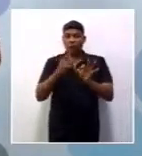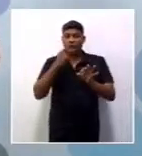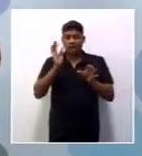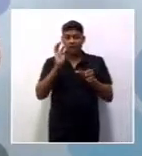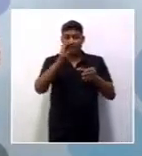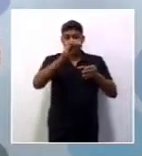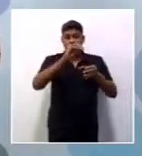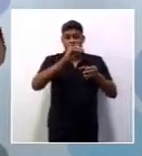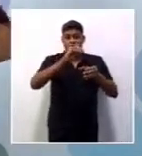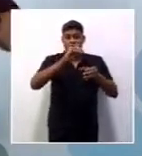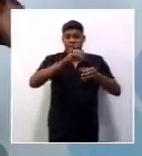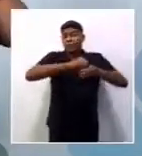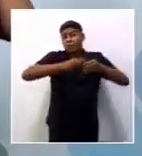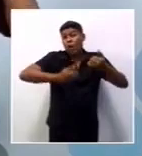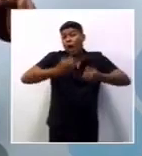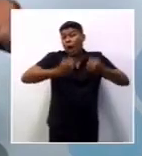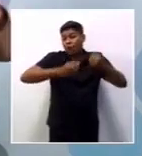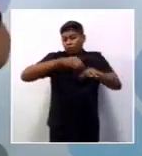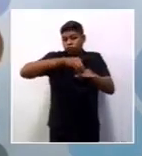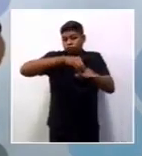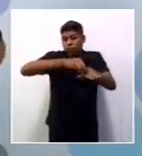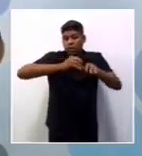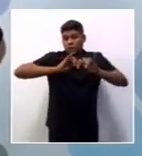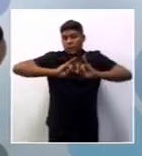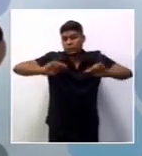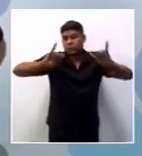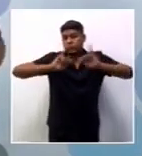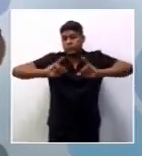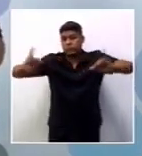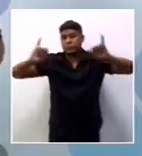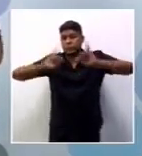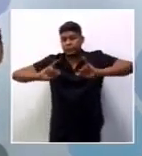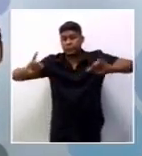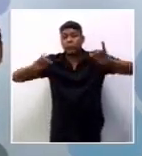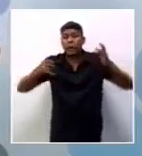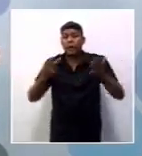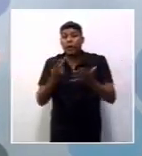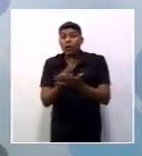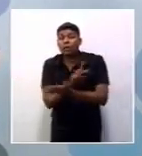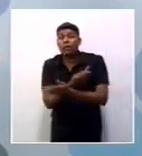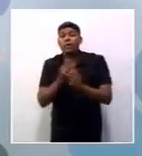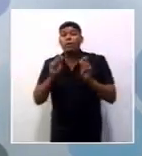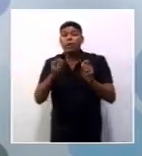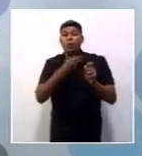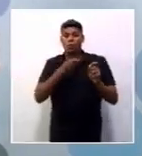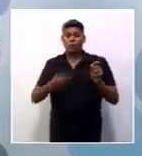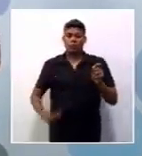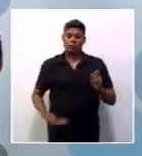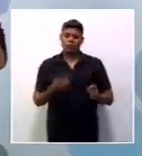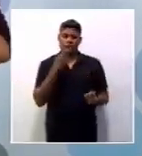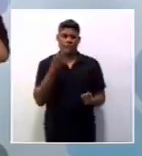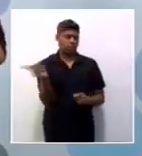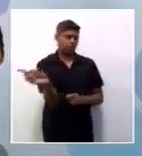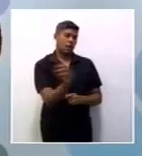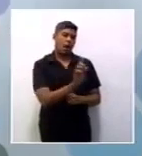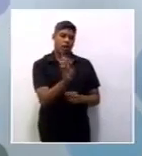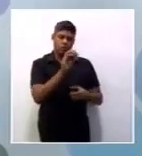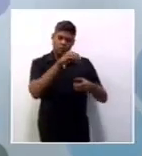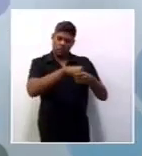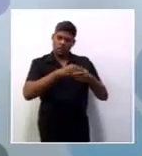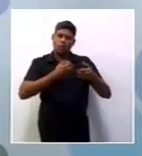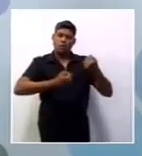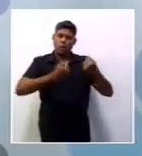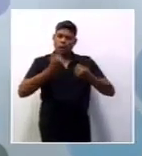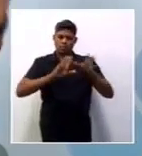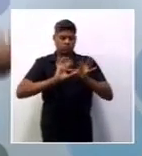está dirigindo. E aí começou a se espalhar a notícia, espalhar, e aí veio o próprio governo para desmentir e dizer que não, dentro do carro você pode